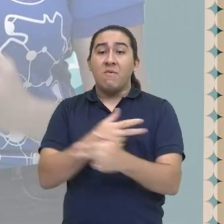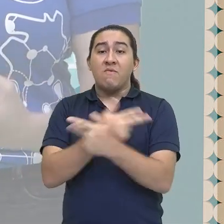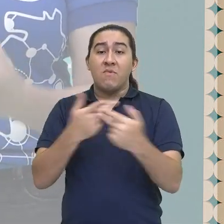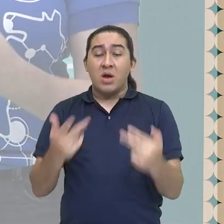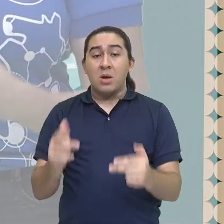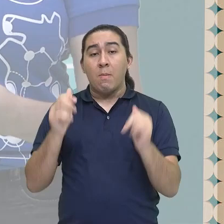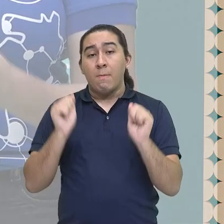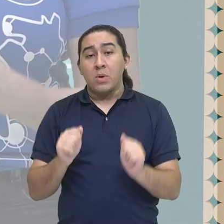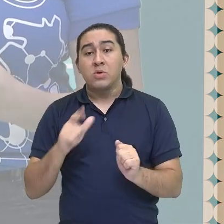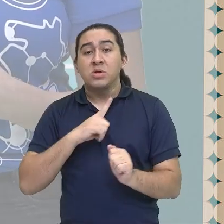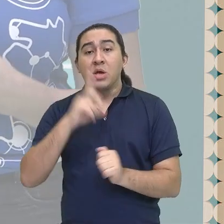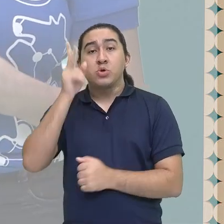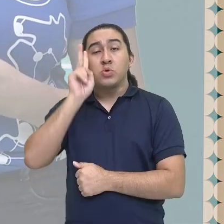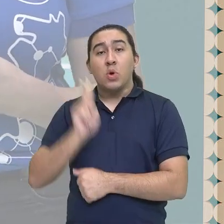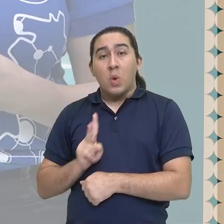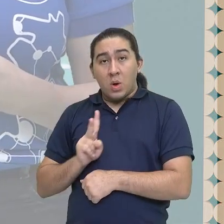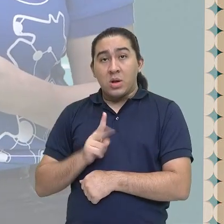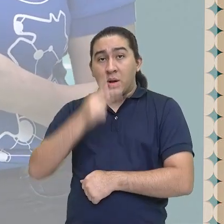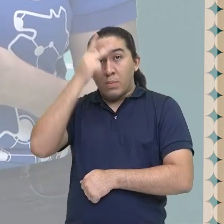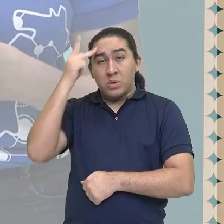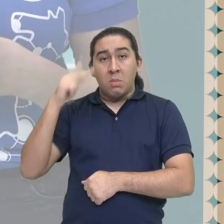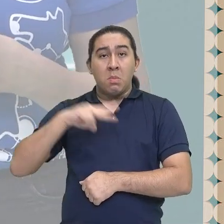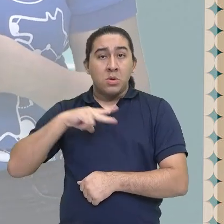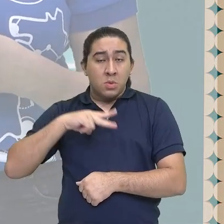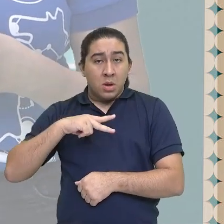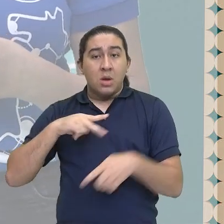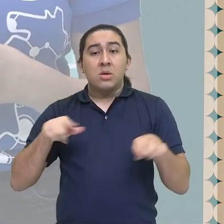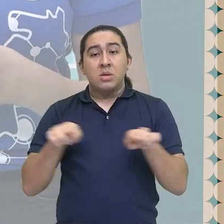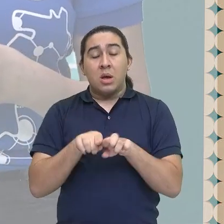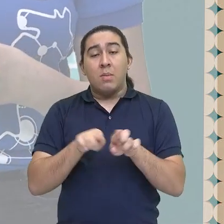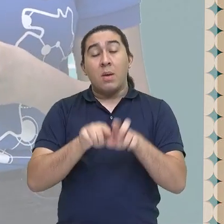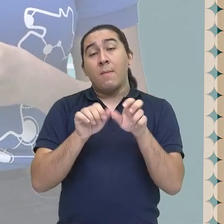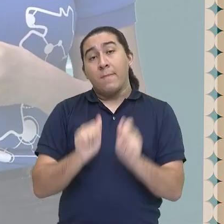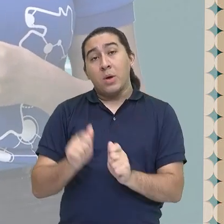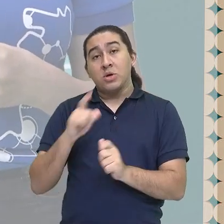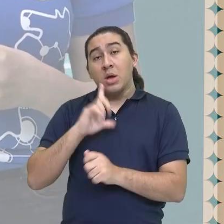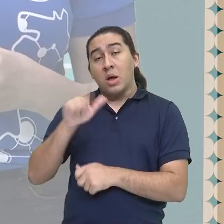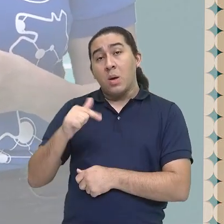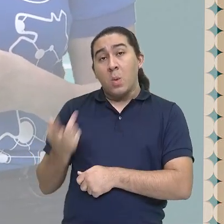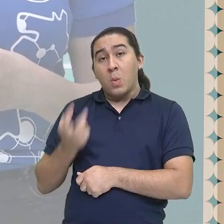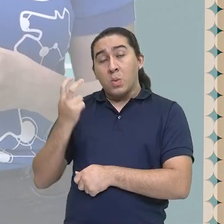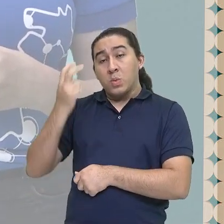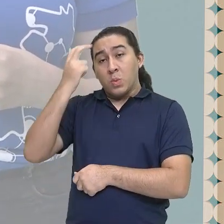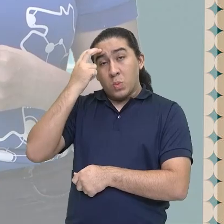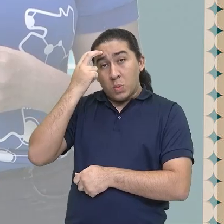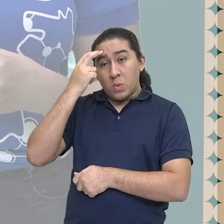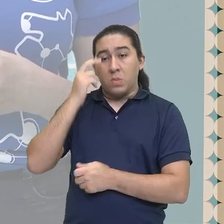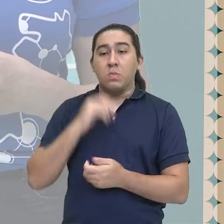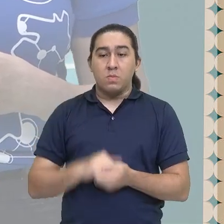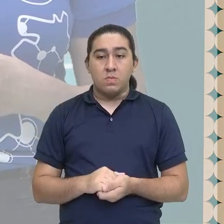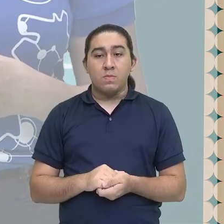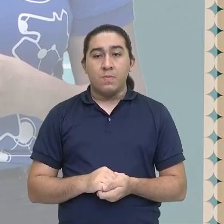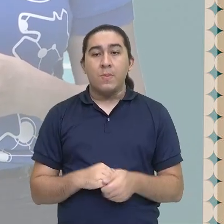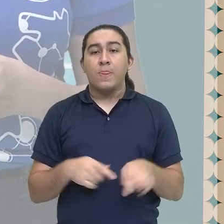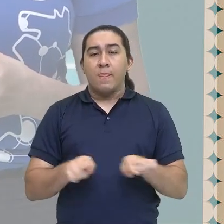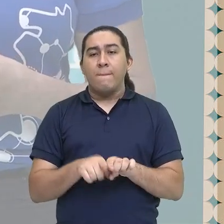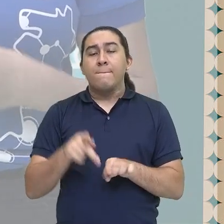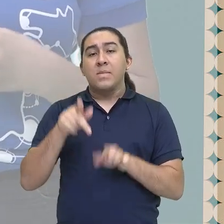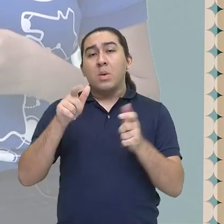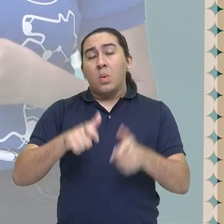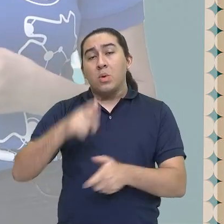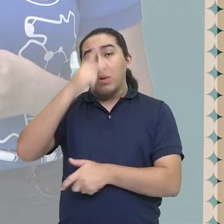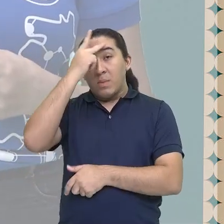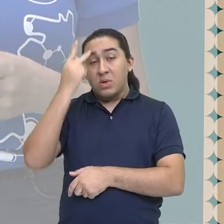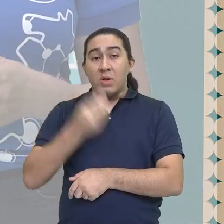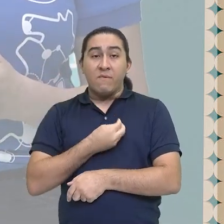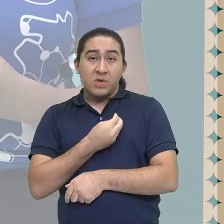vir da história do indivíduo, pode ser da cultura, né, onde ele está, onde